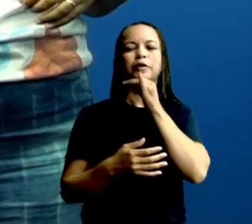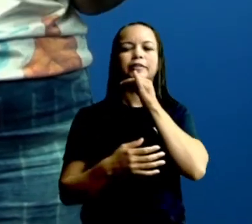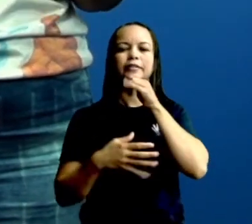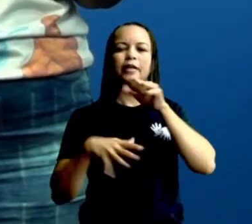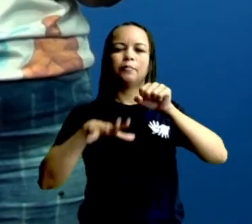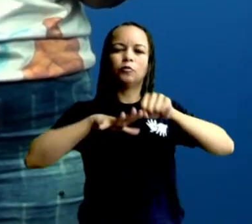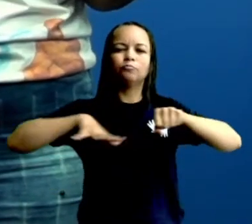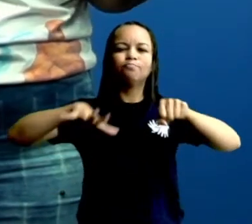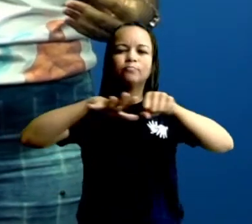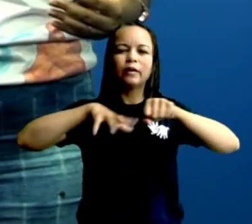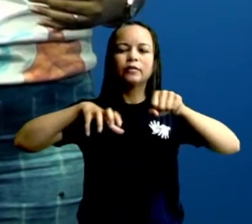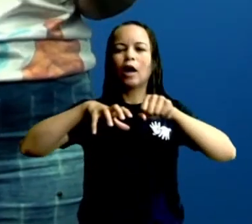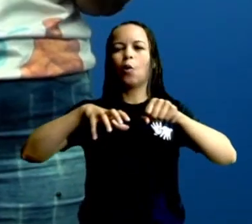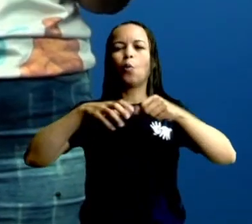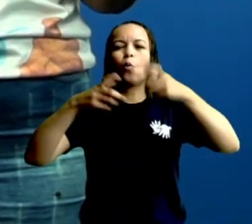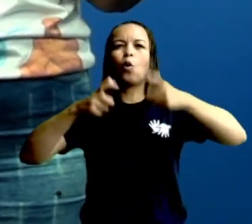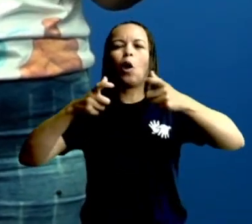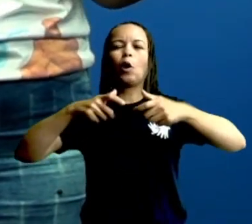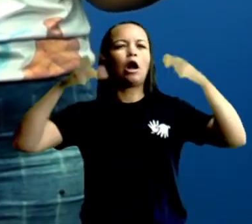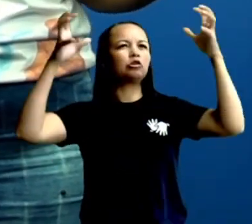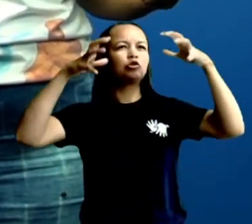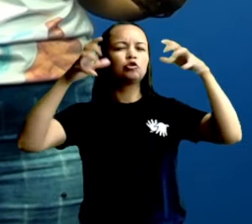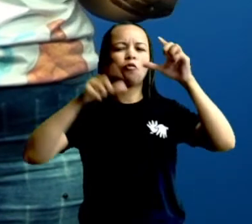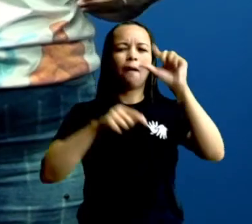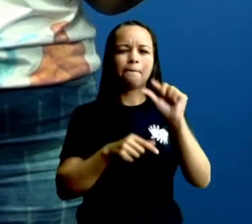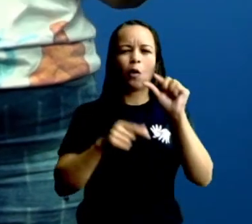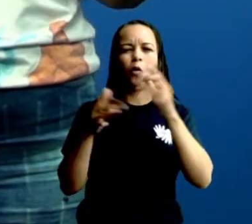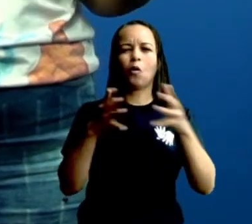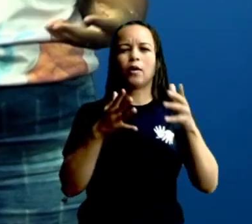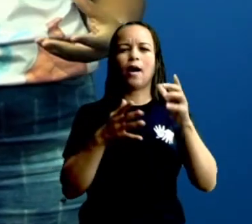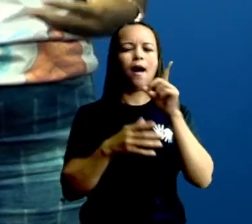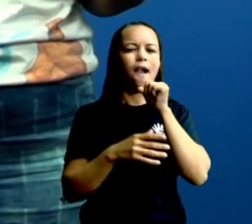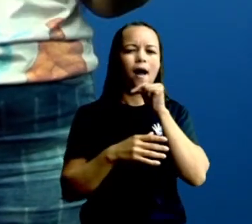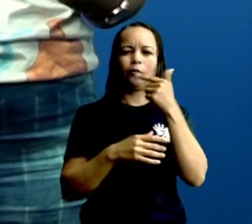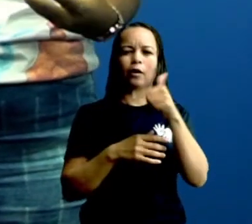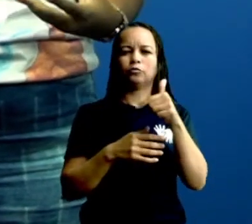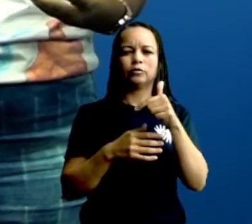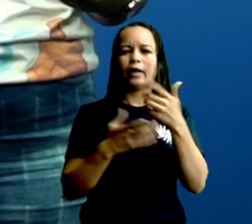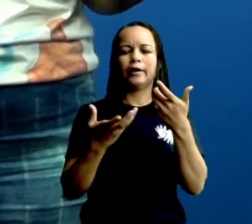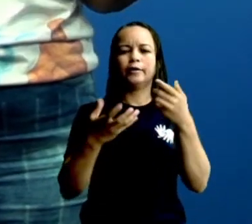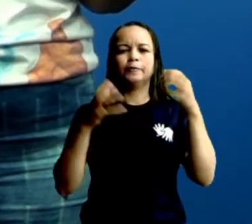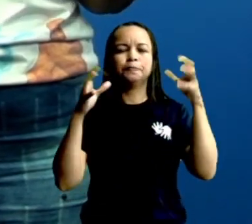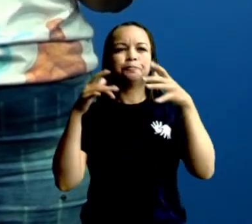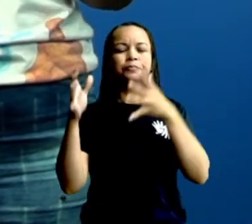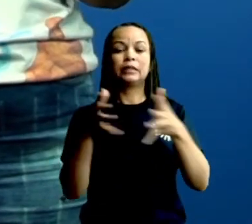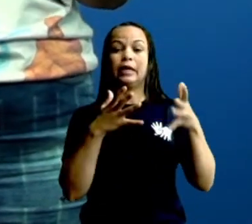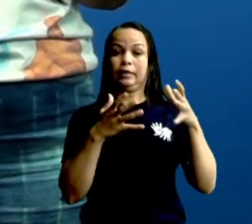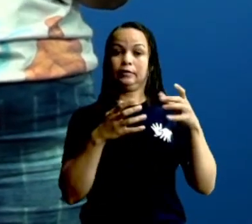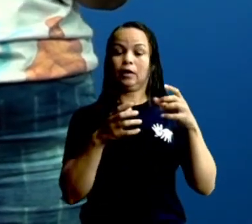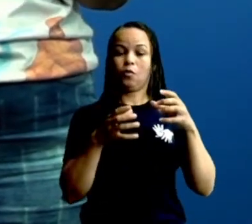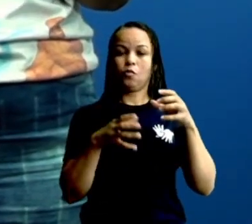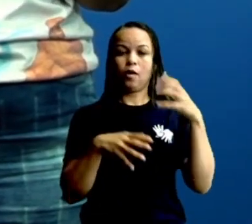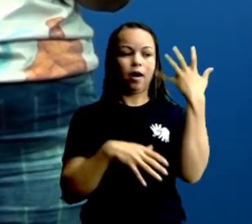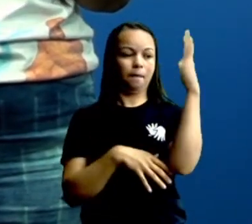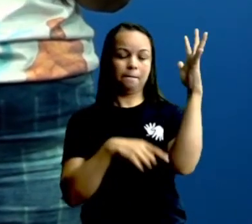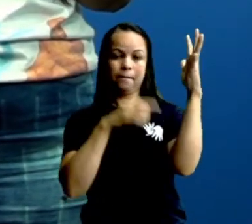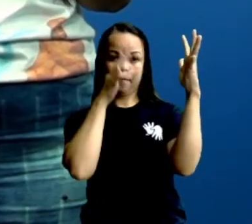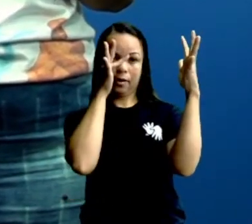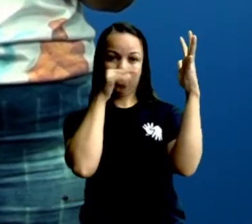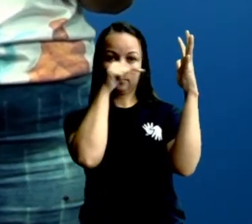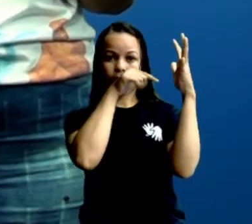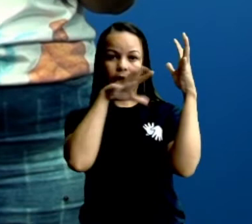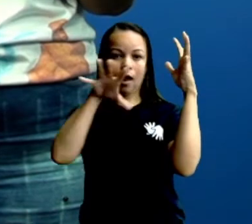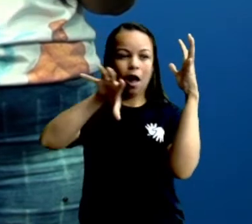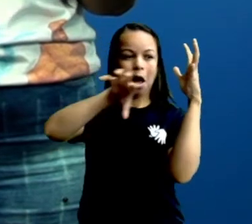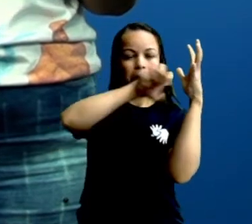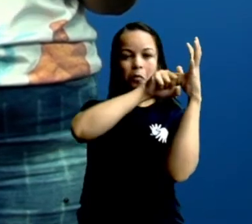sertão, onde não chove muito, onde não tem muita água, não tem água da chuva suficiente, então elas acumulam ali água